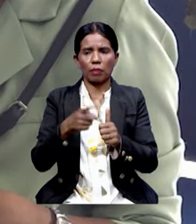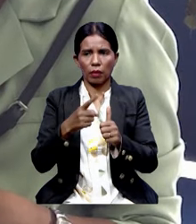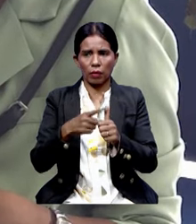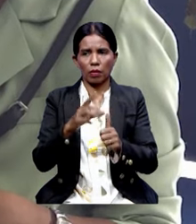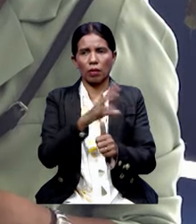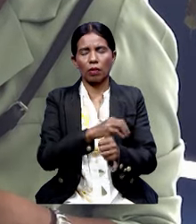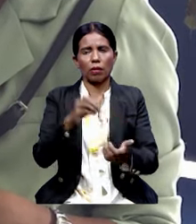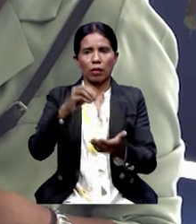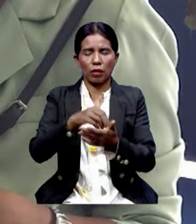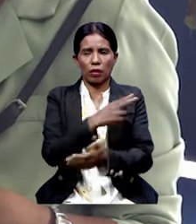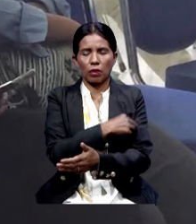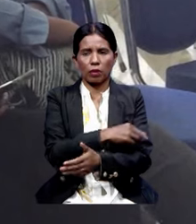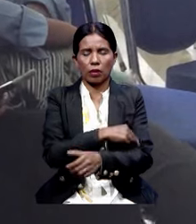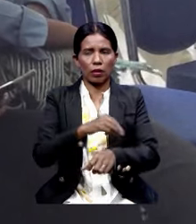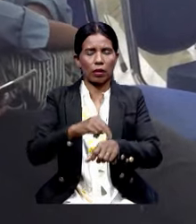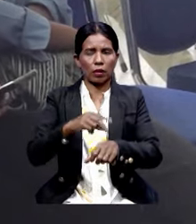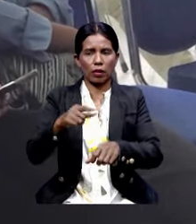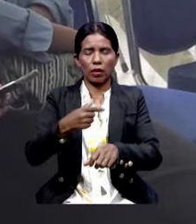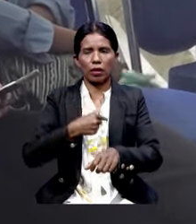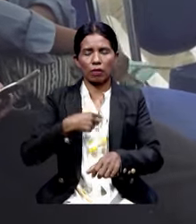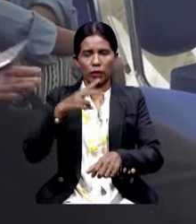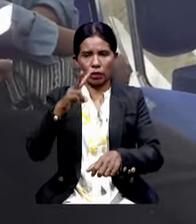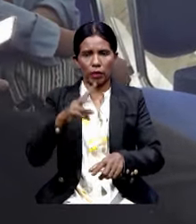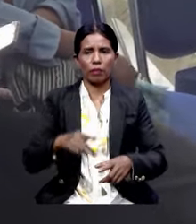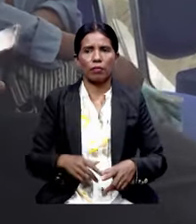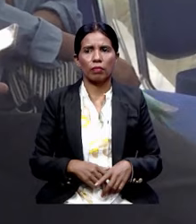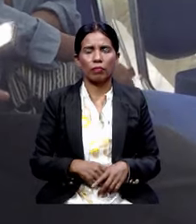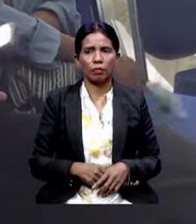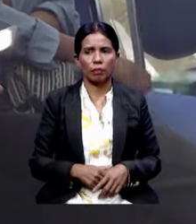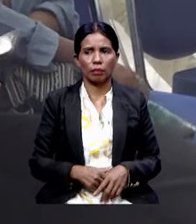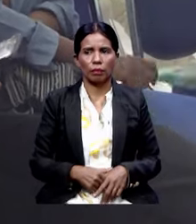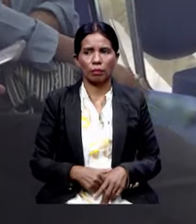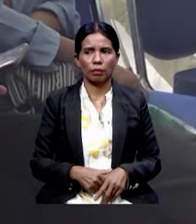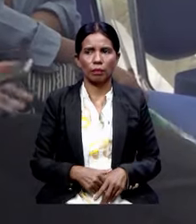onde coloca ba Hospital Nacional Guido Valadares equipa cobertura GMN.